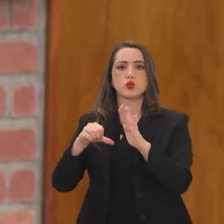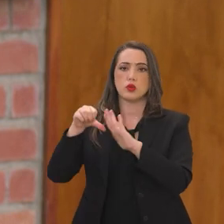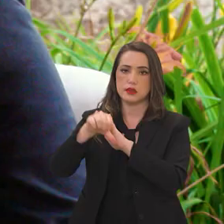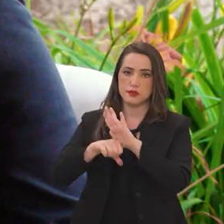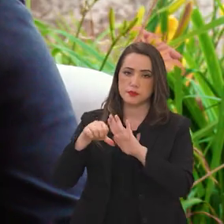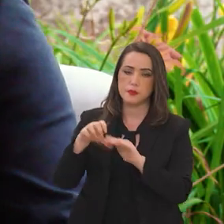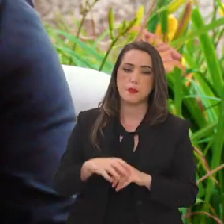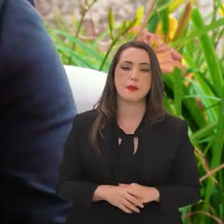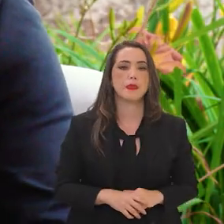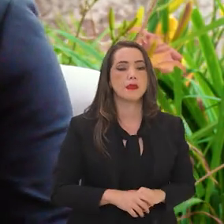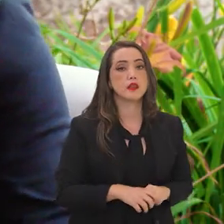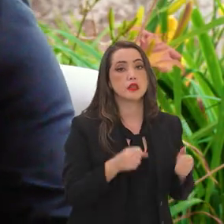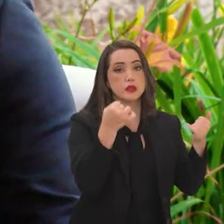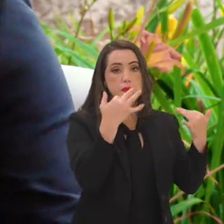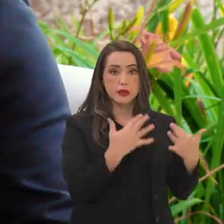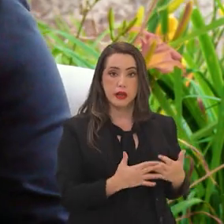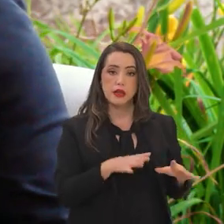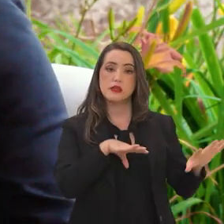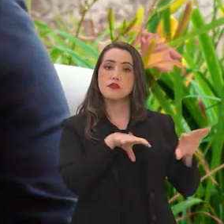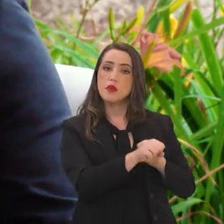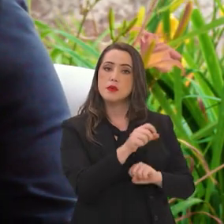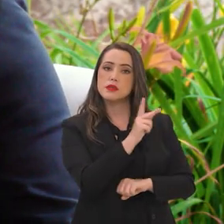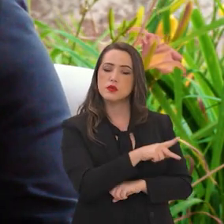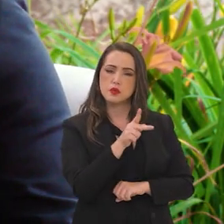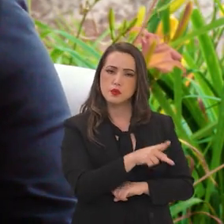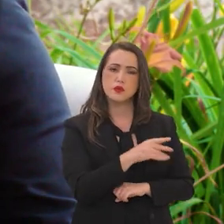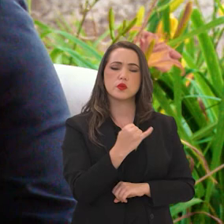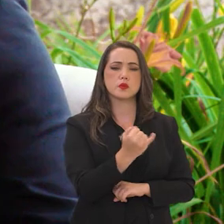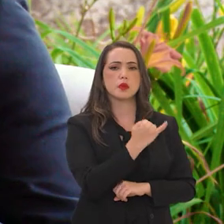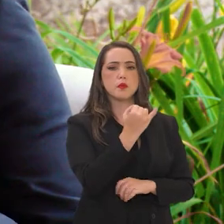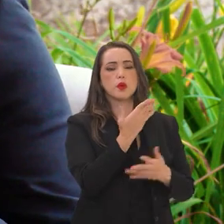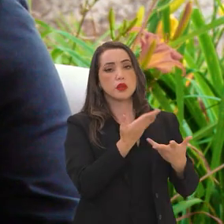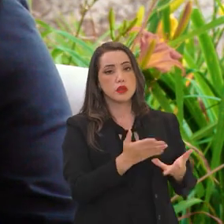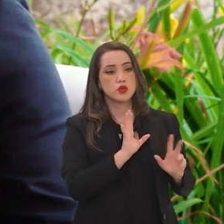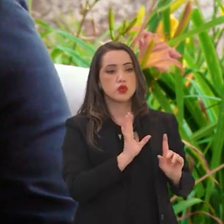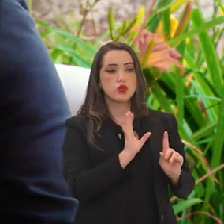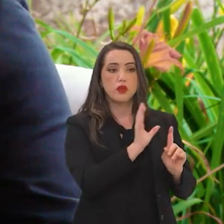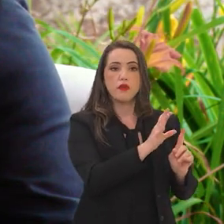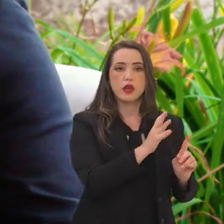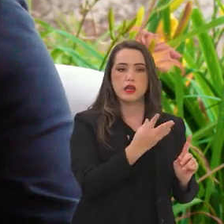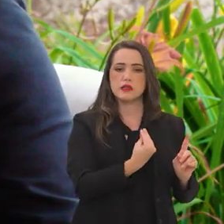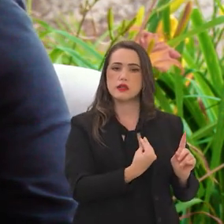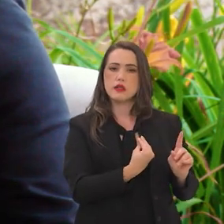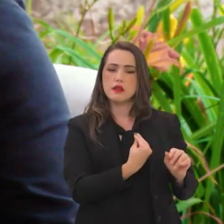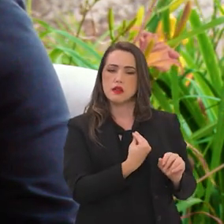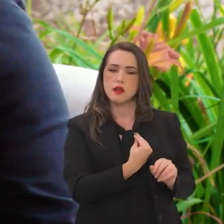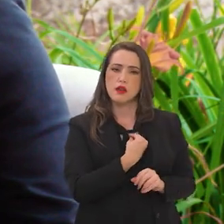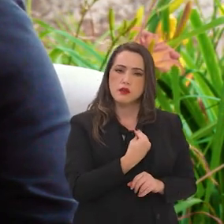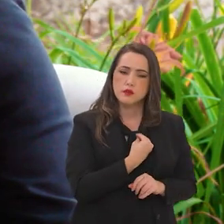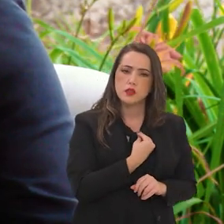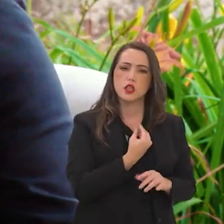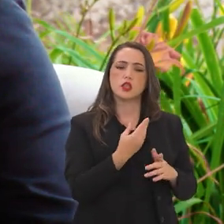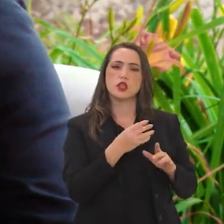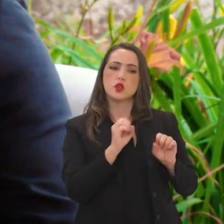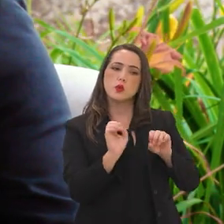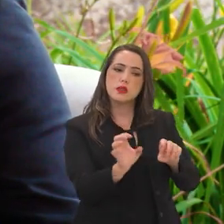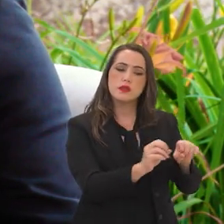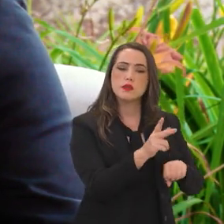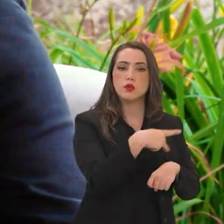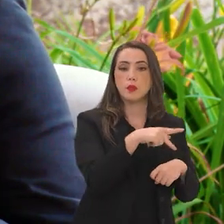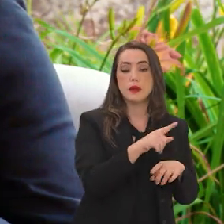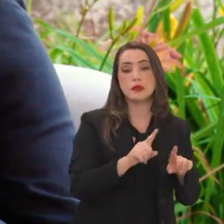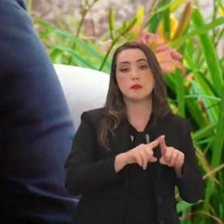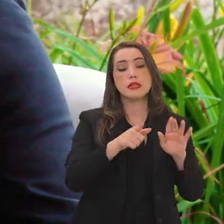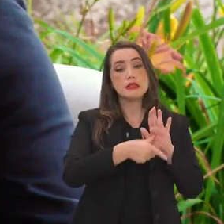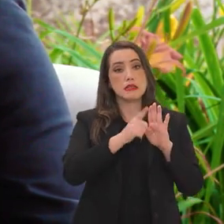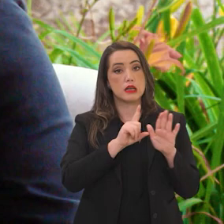Capes agora a gente vai falar um pouquinho dessa formação dos professores que eu acho que tem um impacto direto na qualidade do ensino no país mas antes